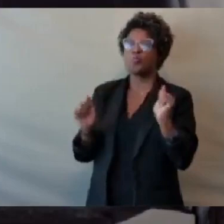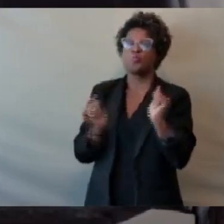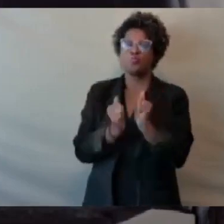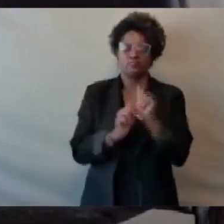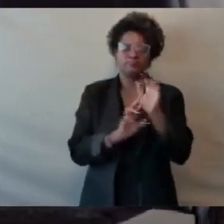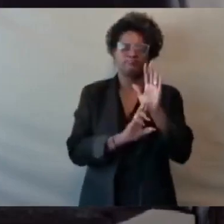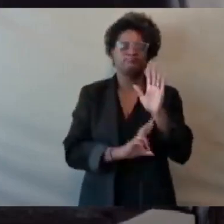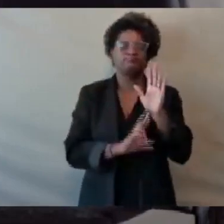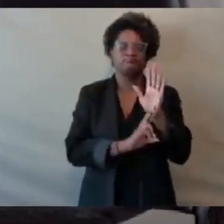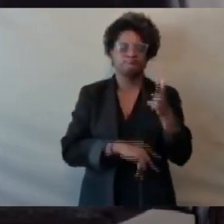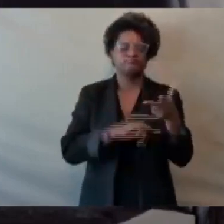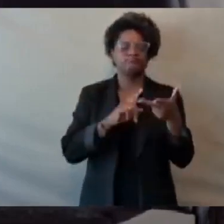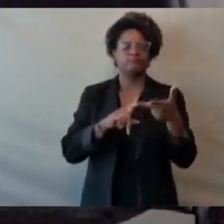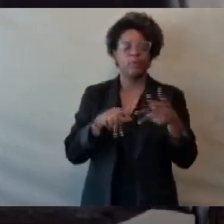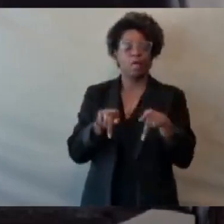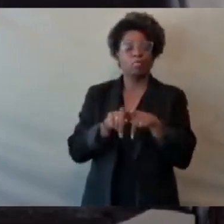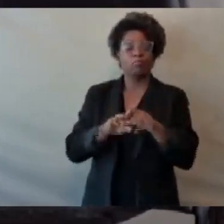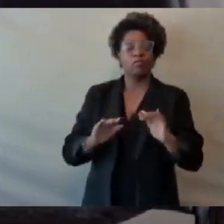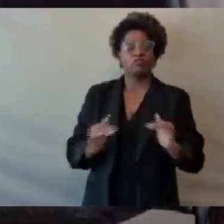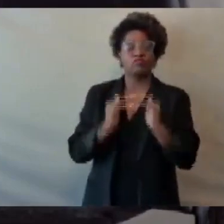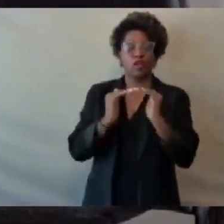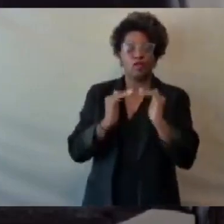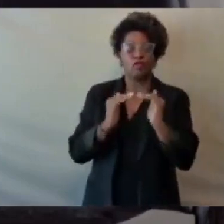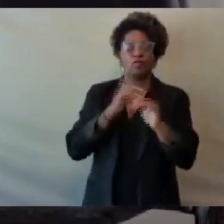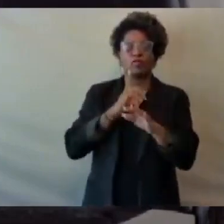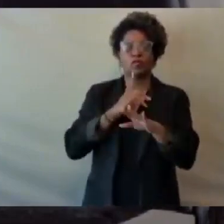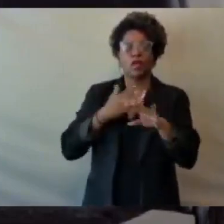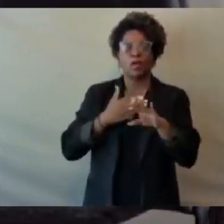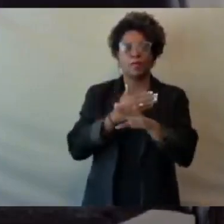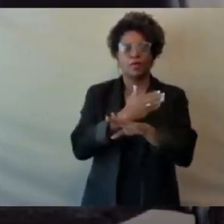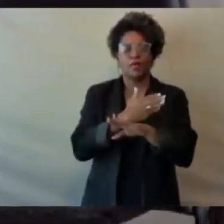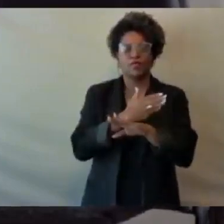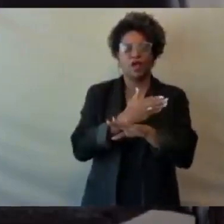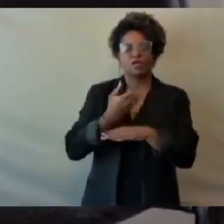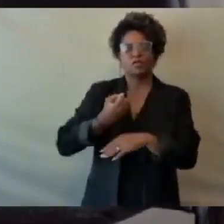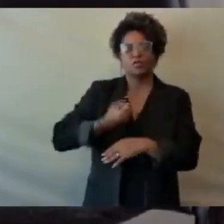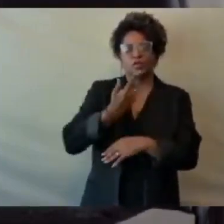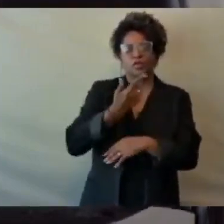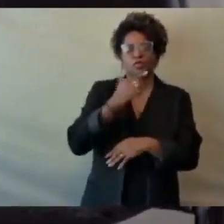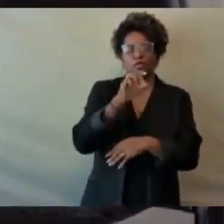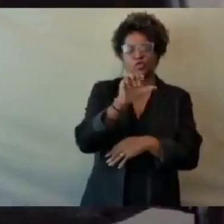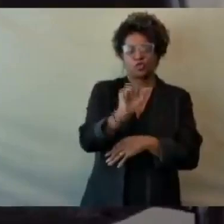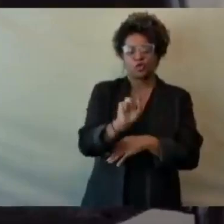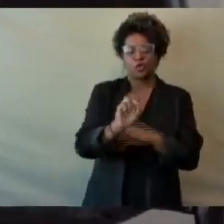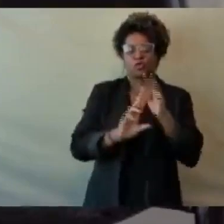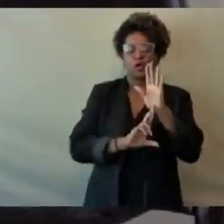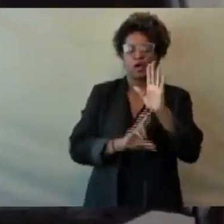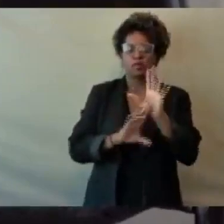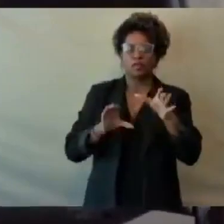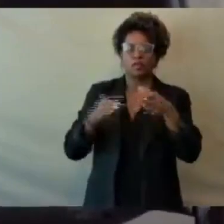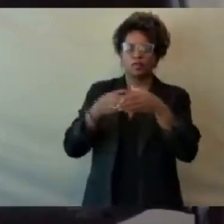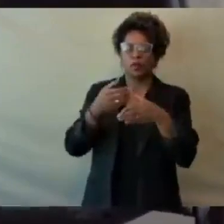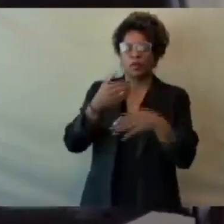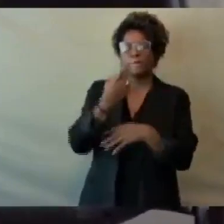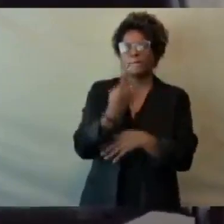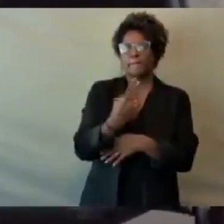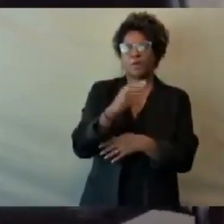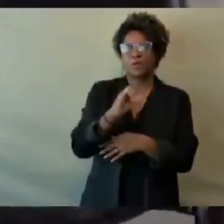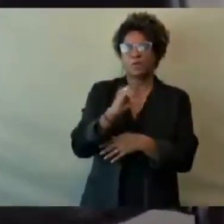voto com requerimento. Então, fica aprovado o item 18, o requerimento de comissão 1074, de 2024.